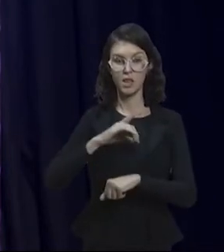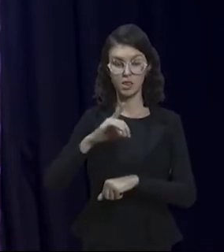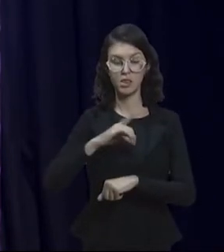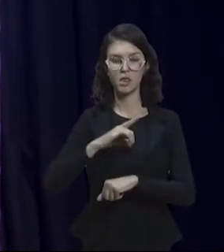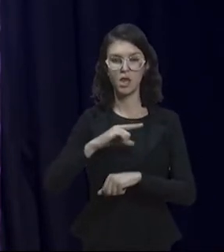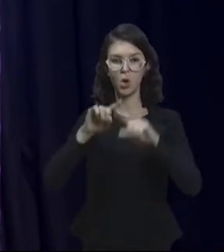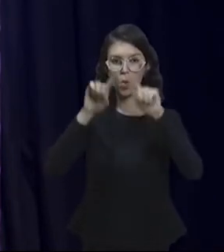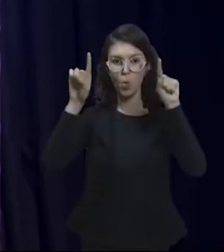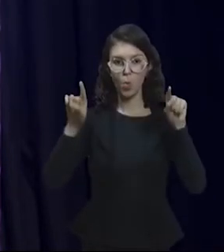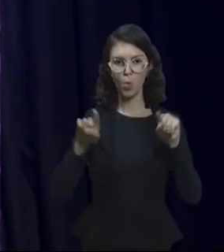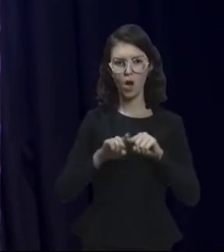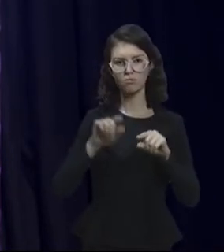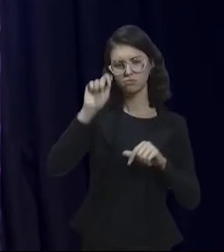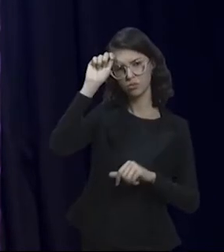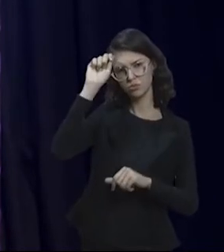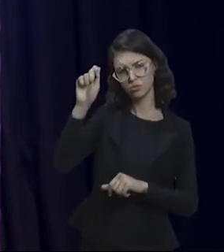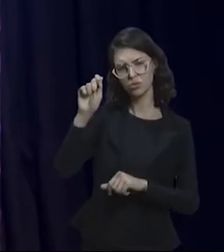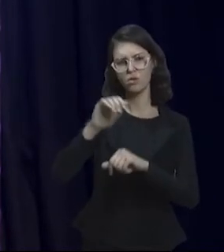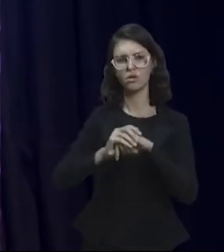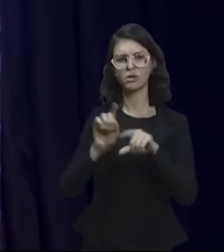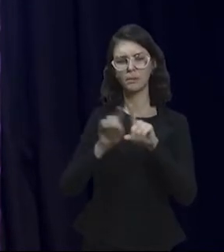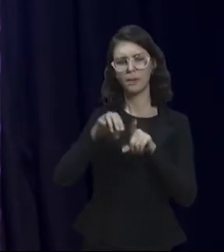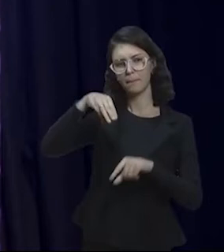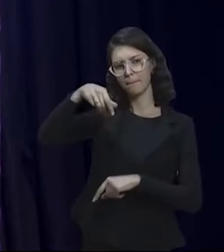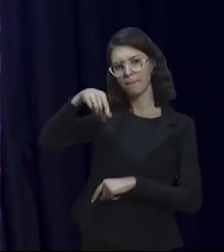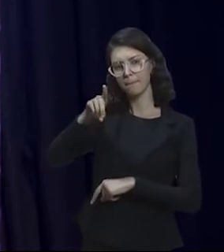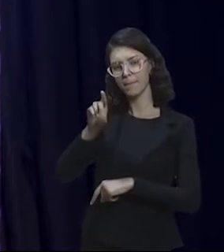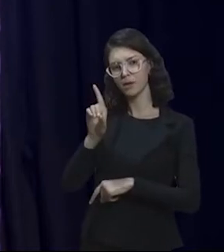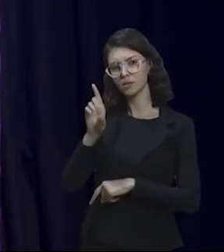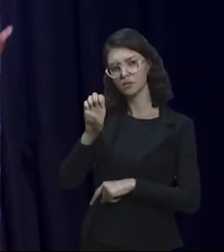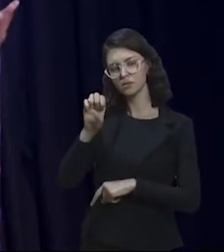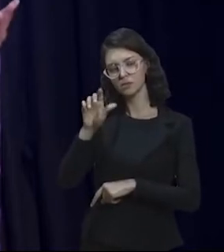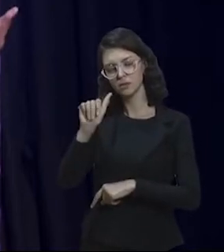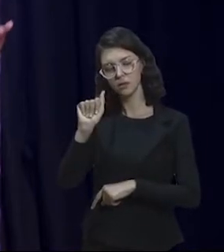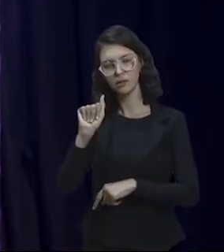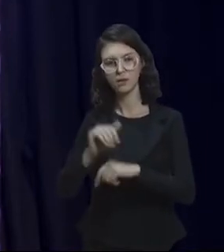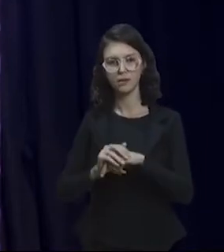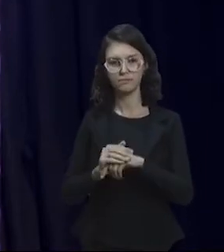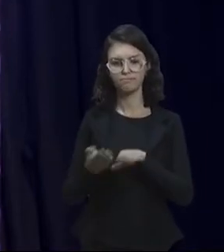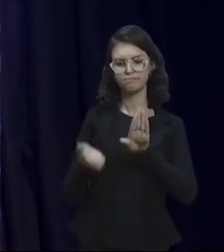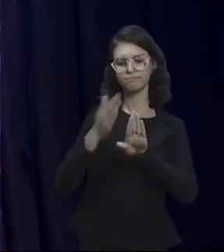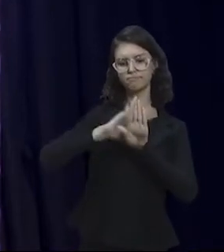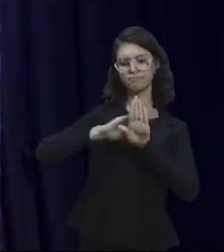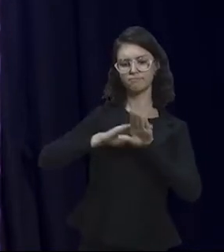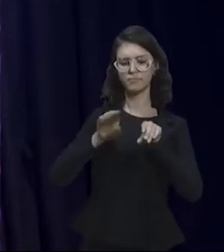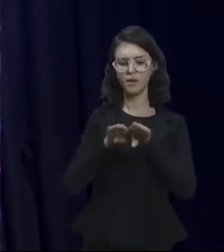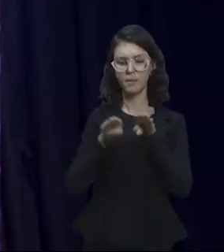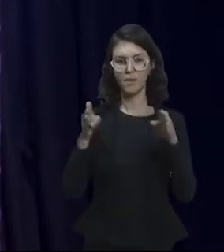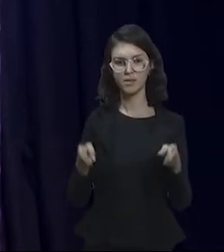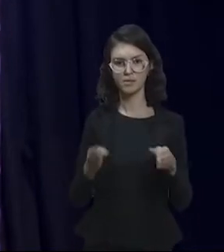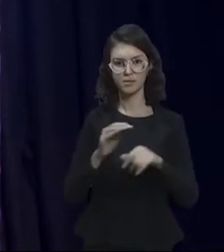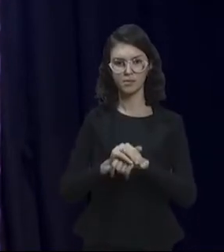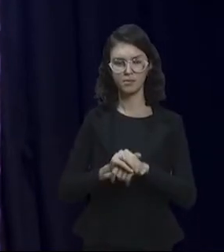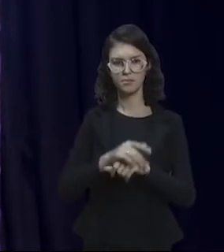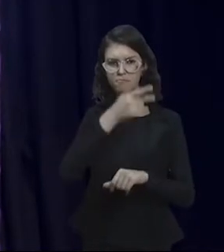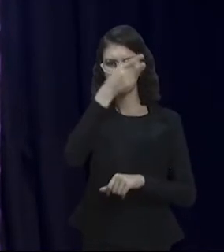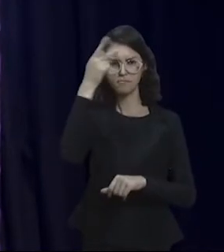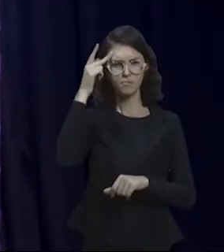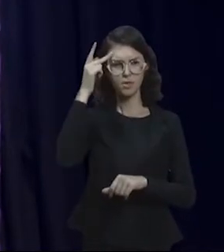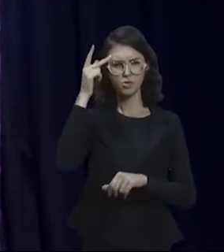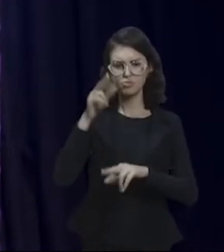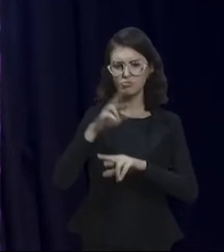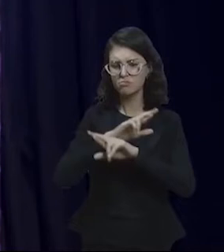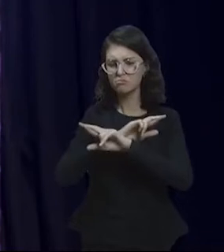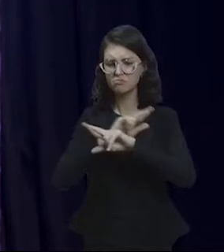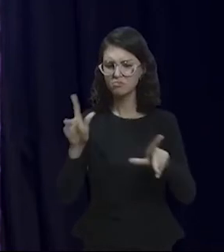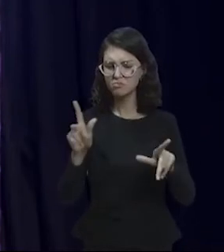do Mandela, bem atrás da minha mesa. E as pessoas se surpreendem porque são 2 figuras absolutamente